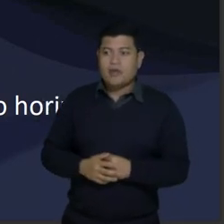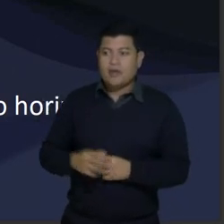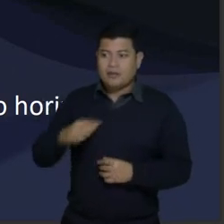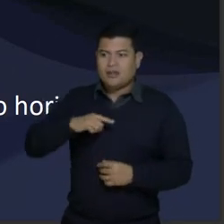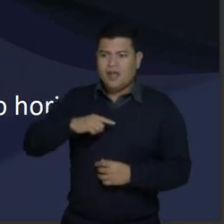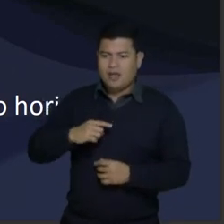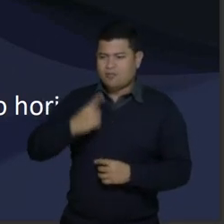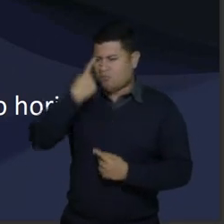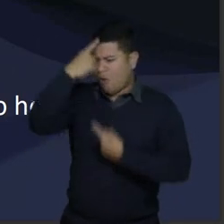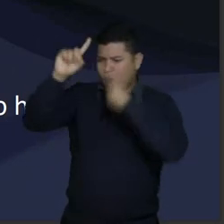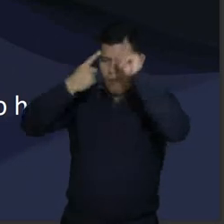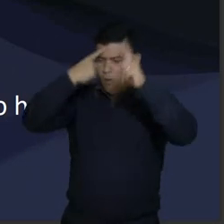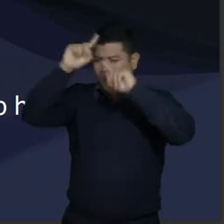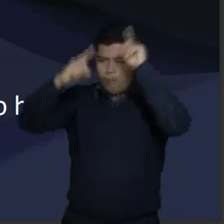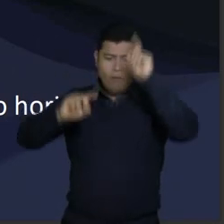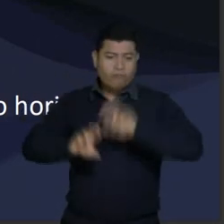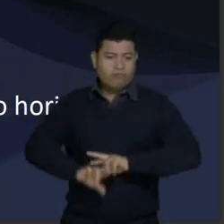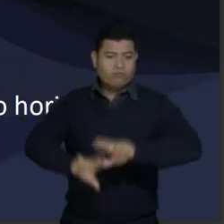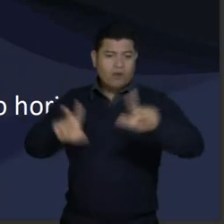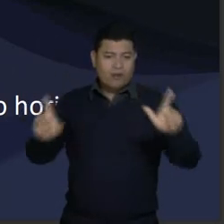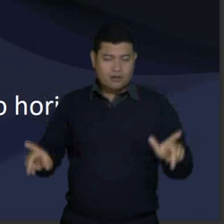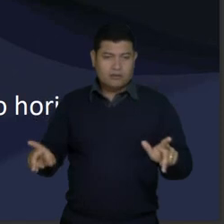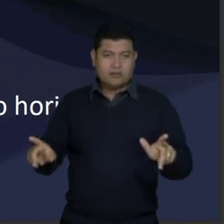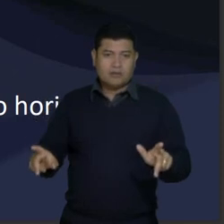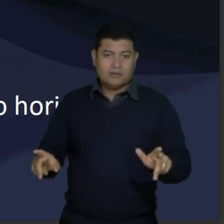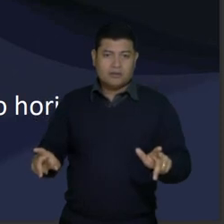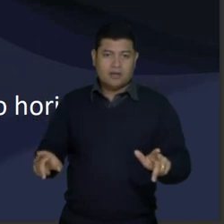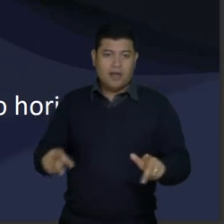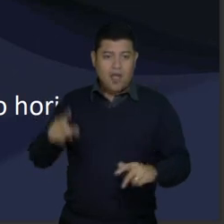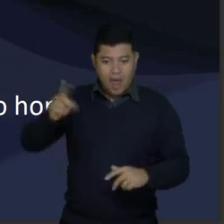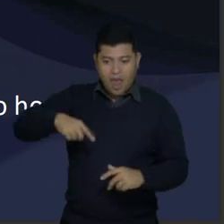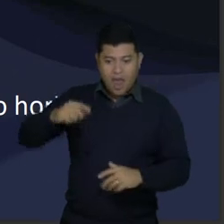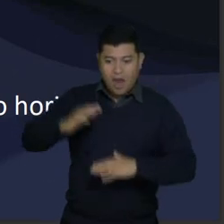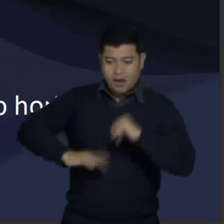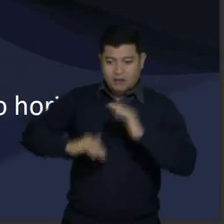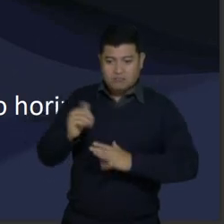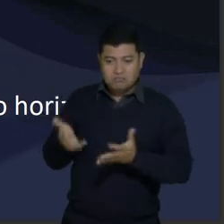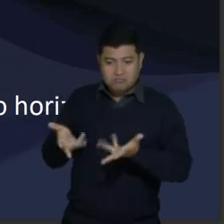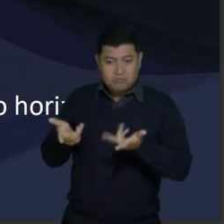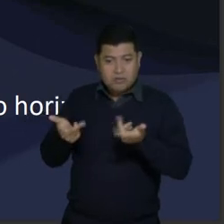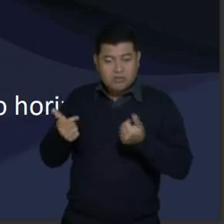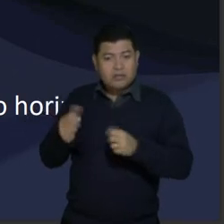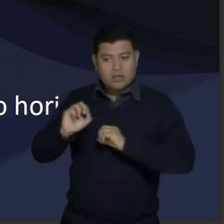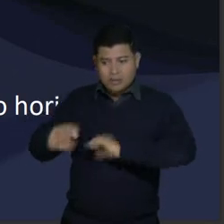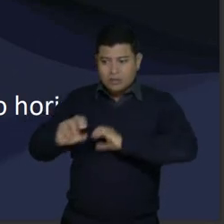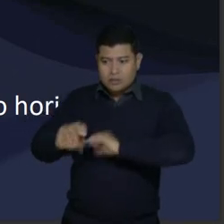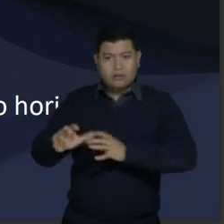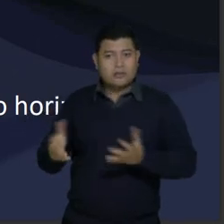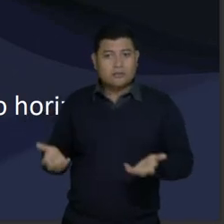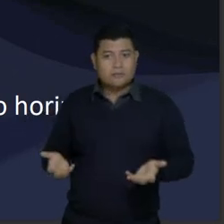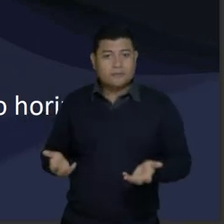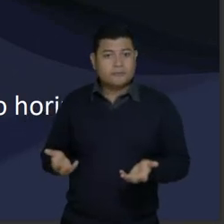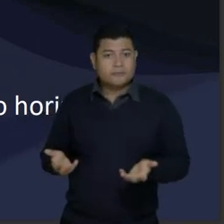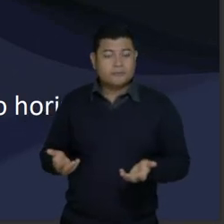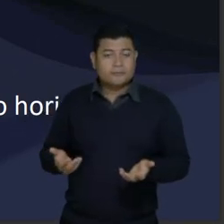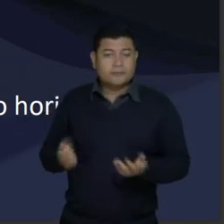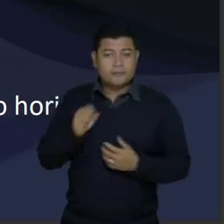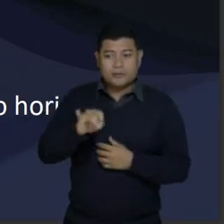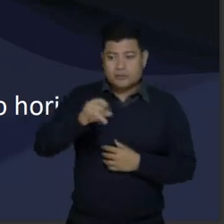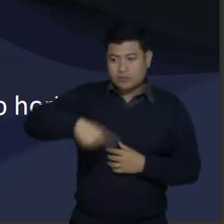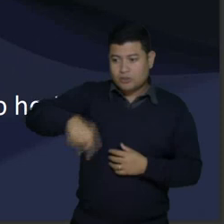criativos e são os mestres em ensinar se nós